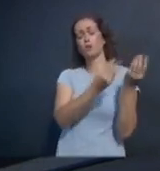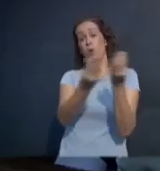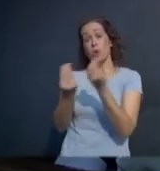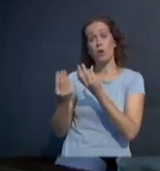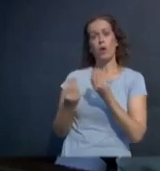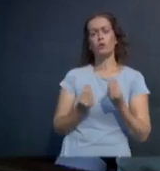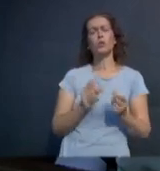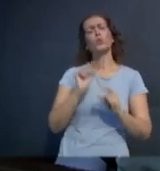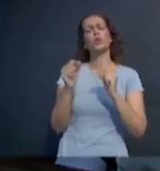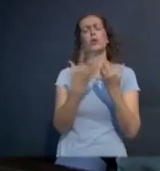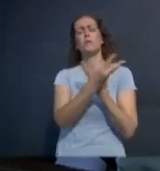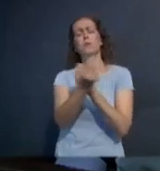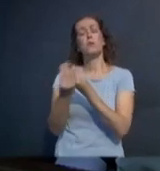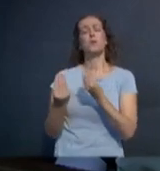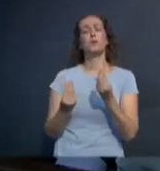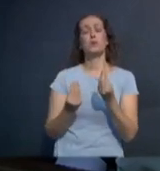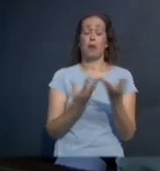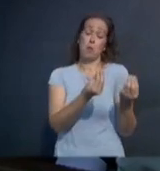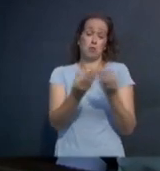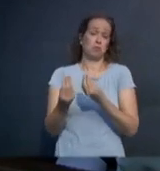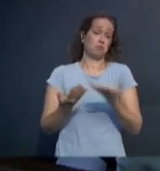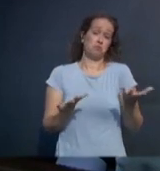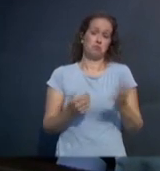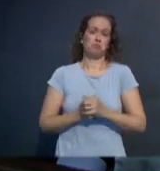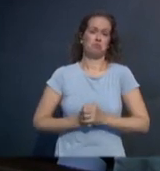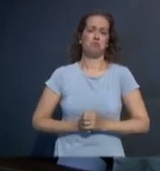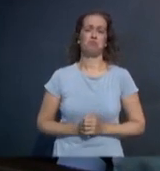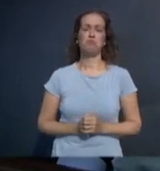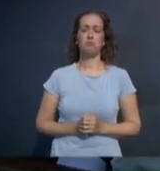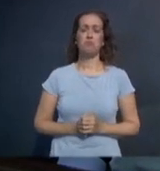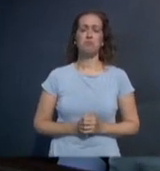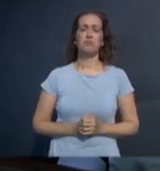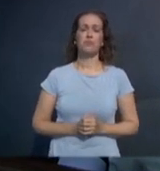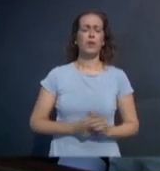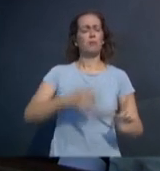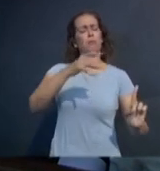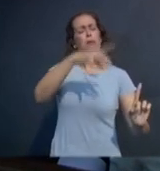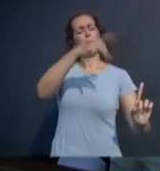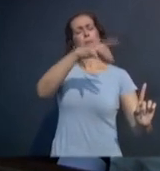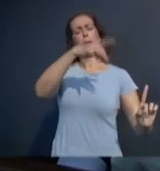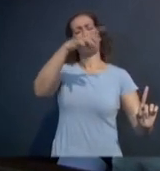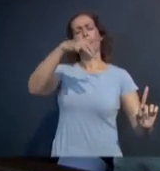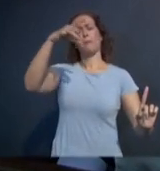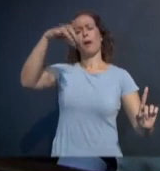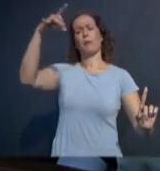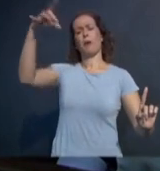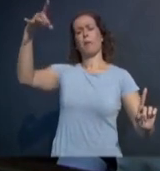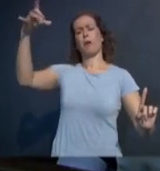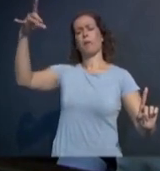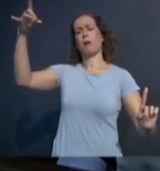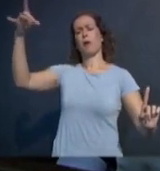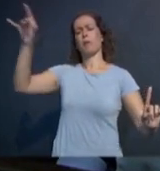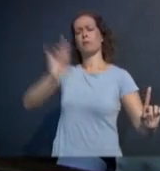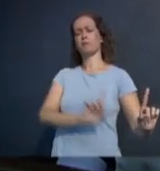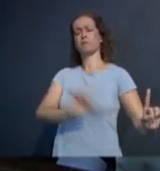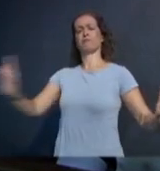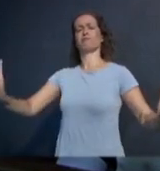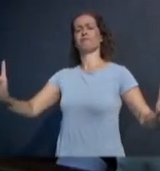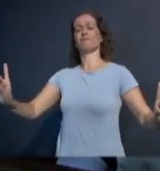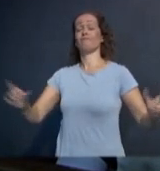O que que é muitos? Muitos. O abandonaram e já não andavam com